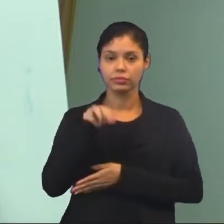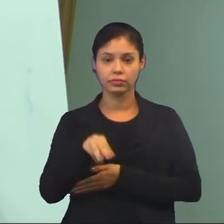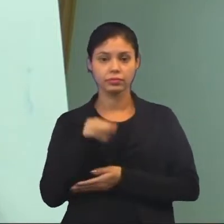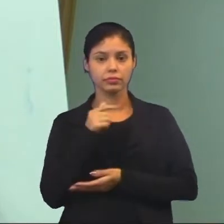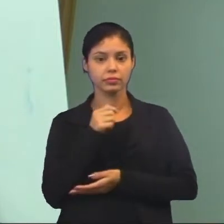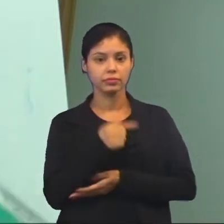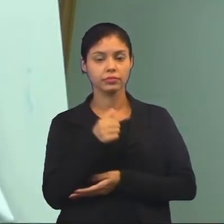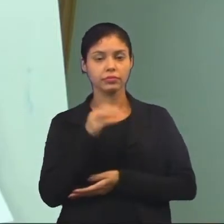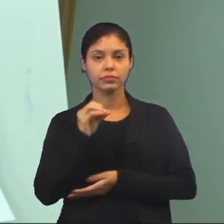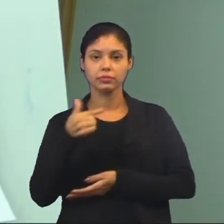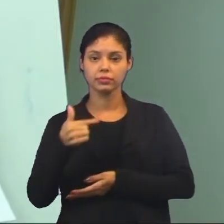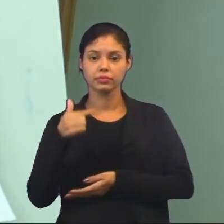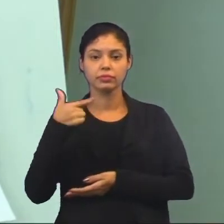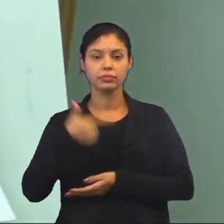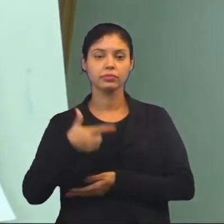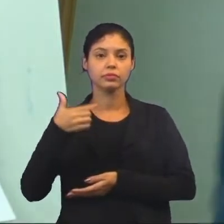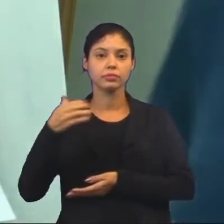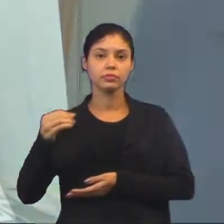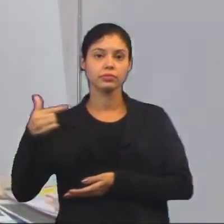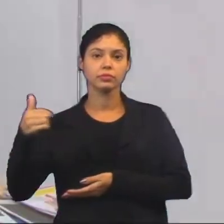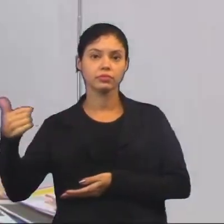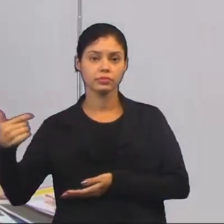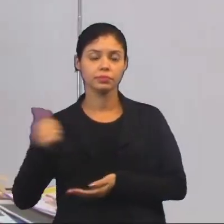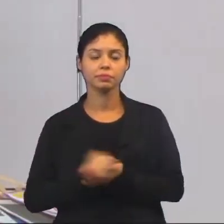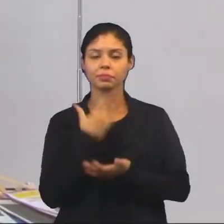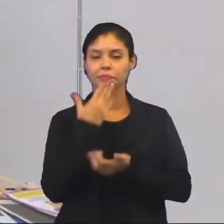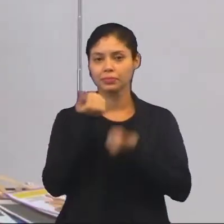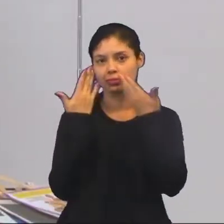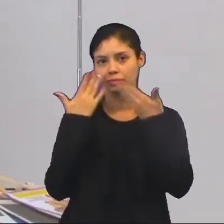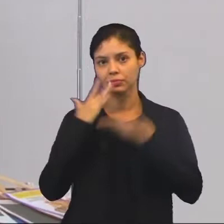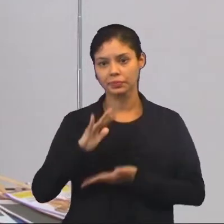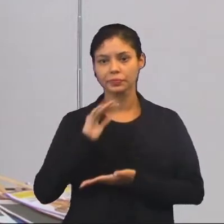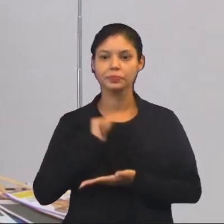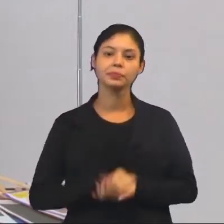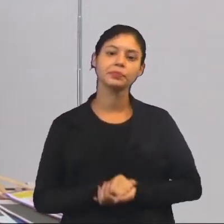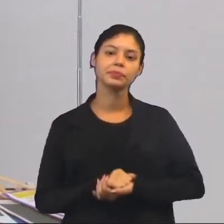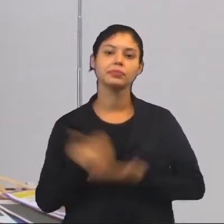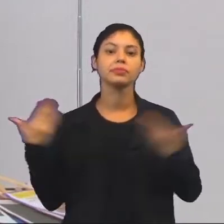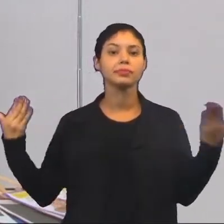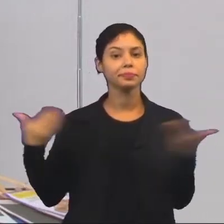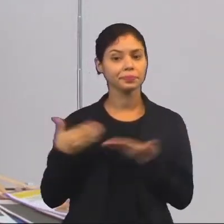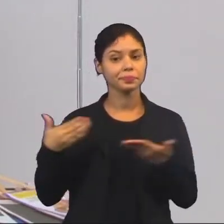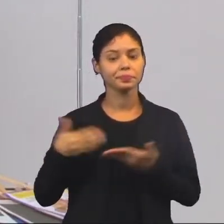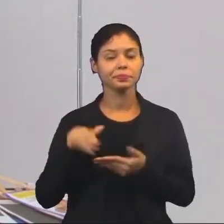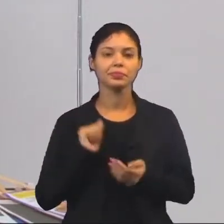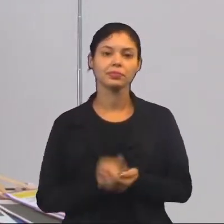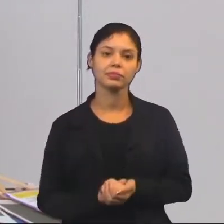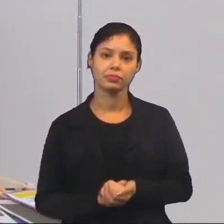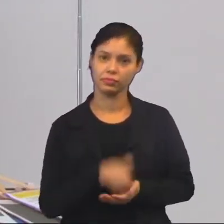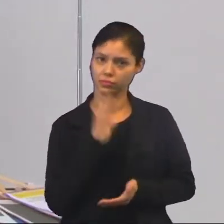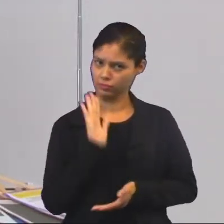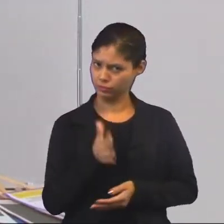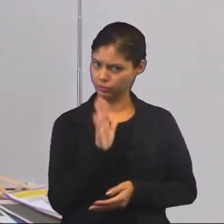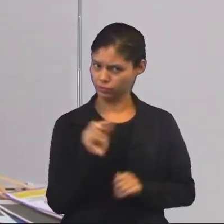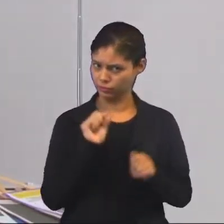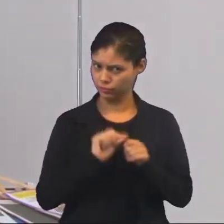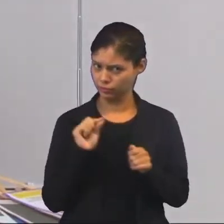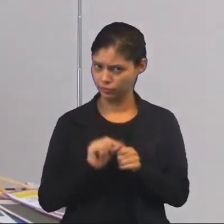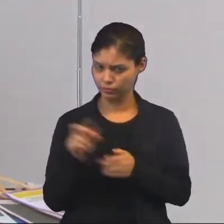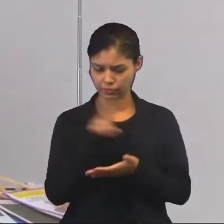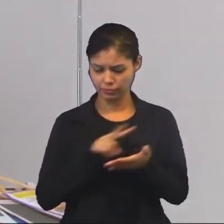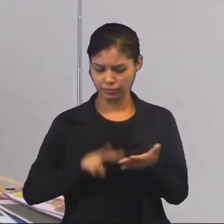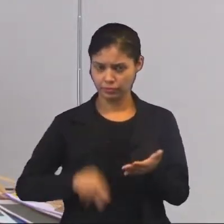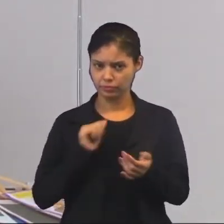em 7/2/2021. Muito bem, crianças. E agora, que já realizamos a